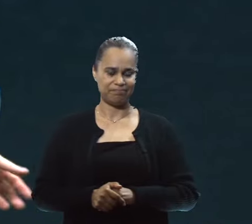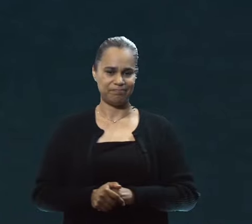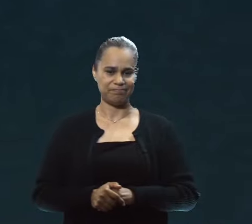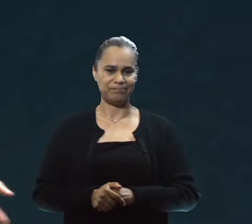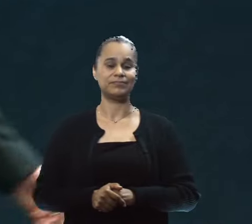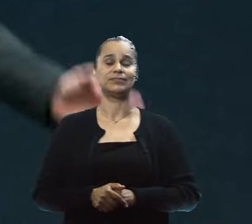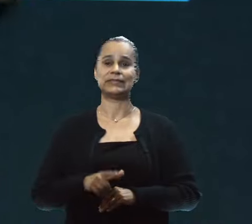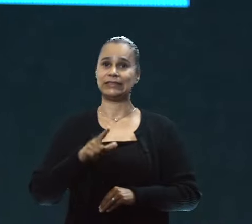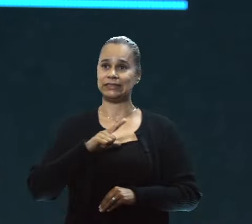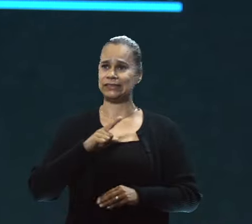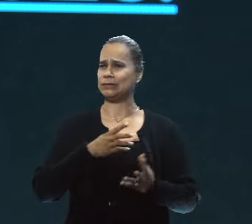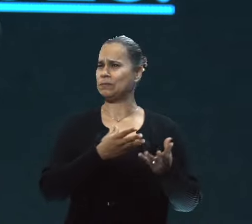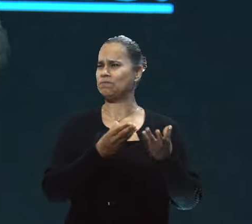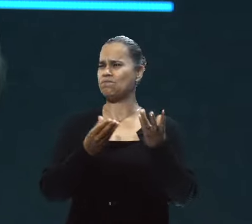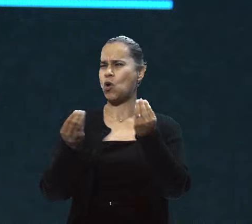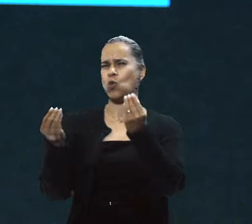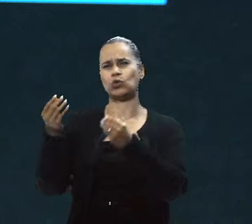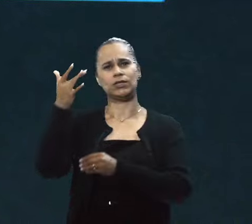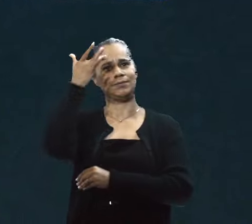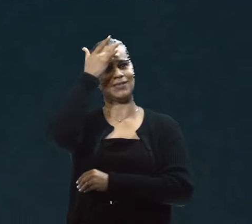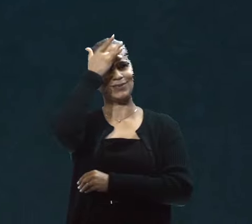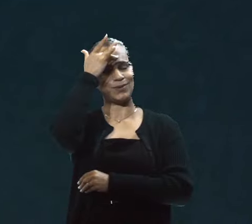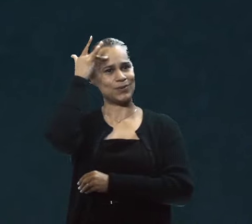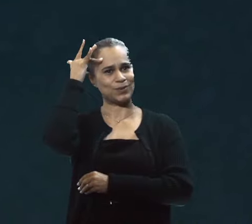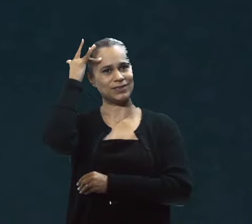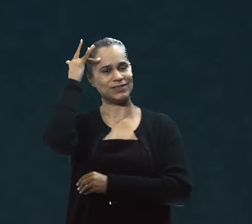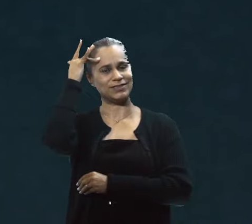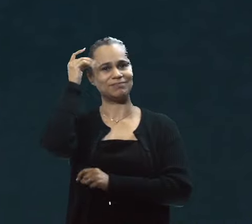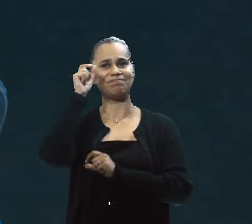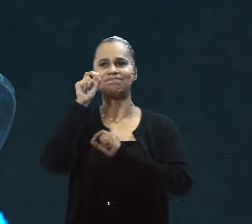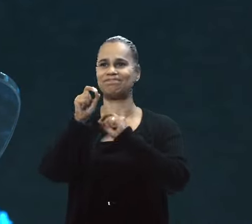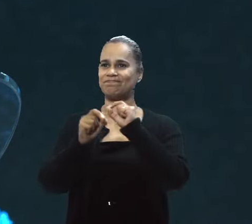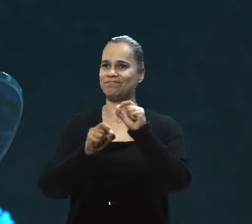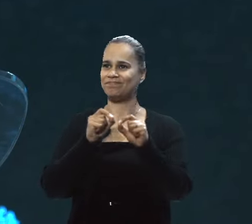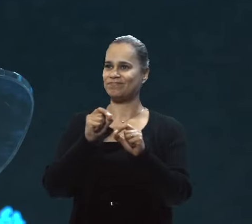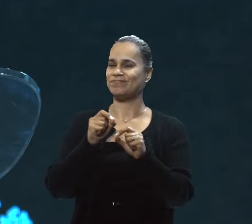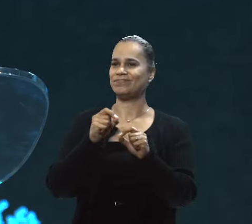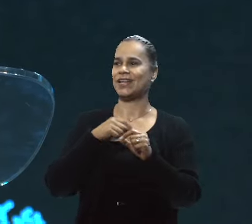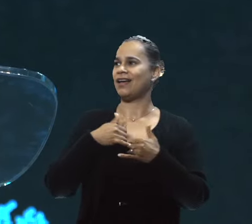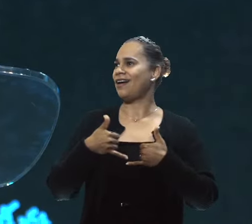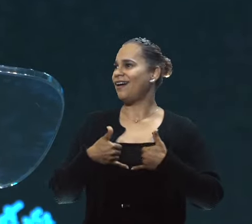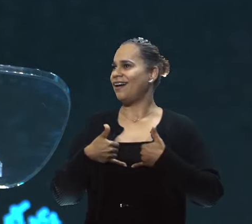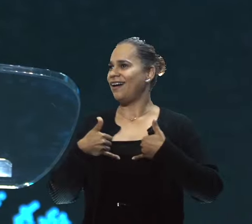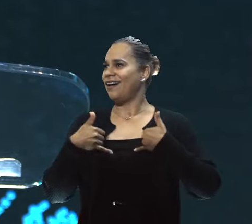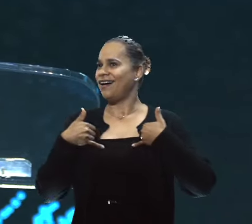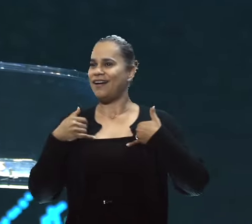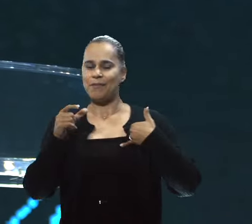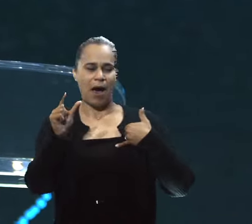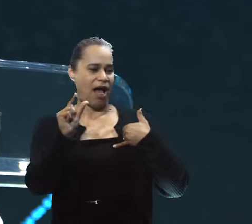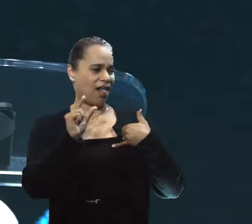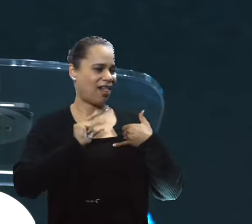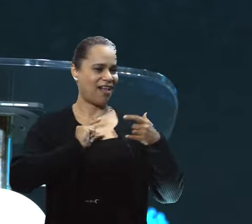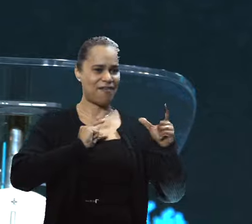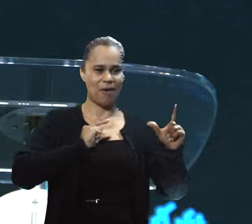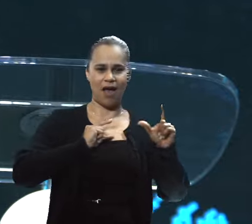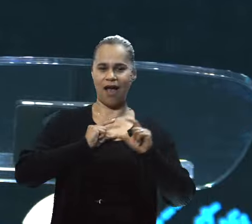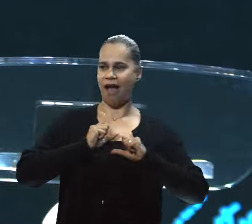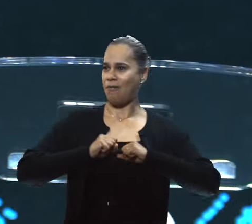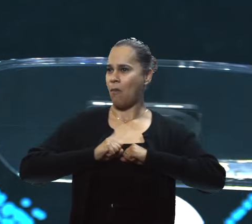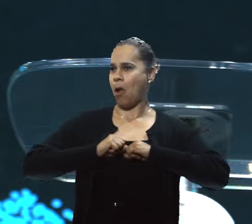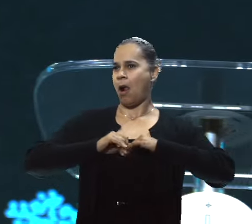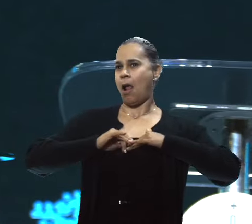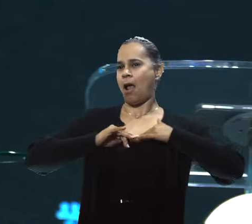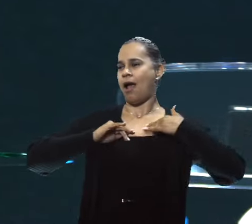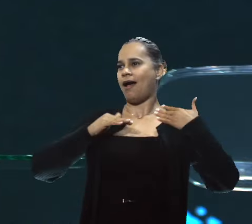Tem muita gente sendo embalado pelos aplausos, pelos elogios. O